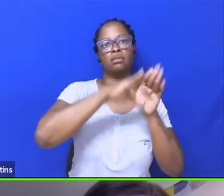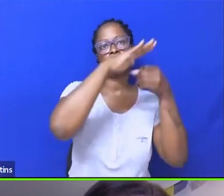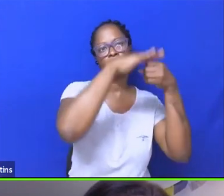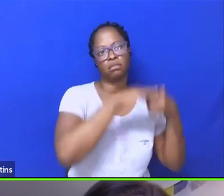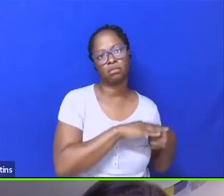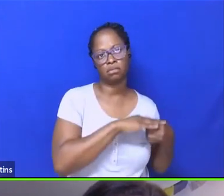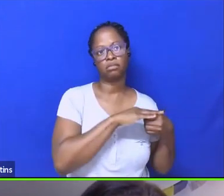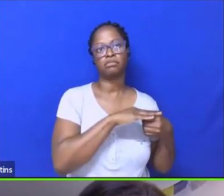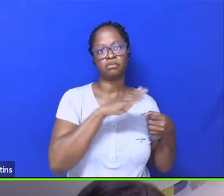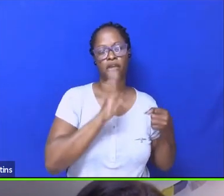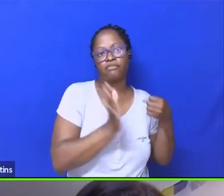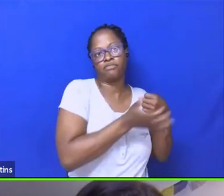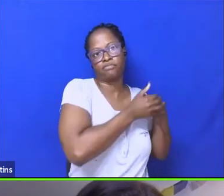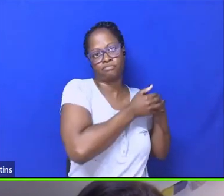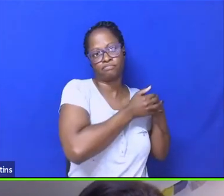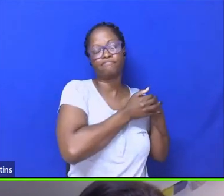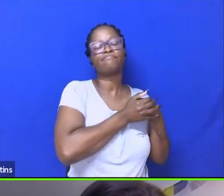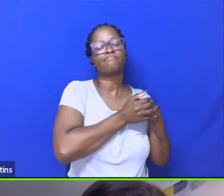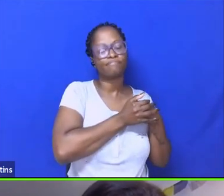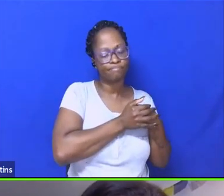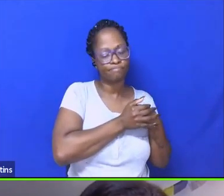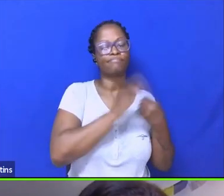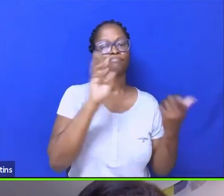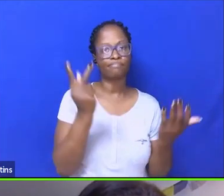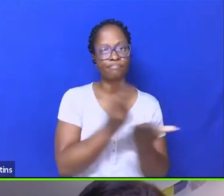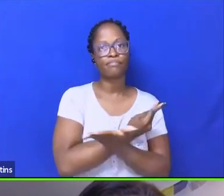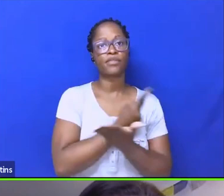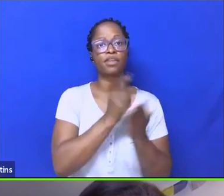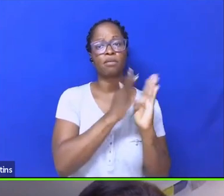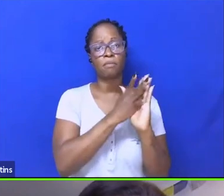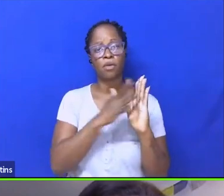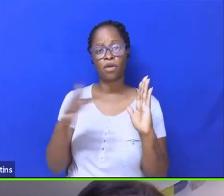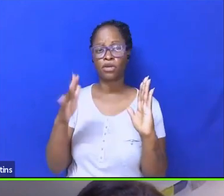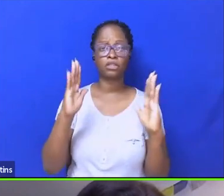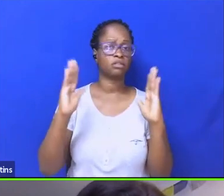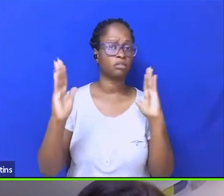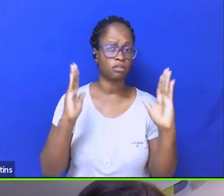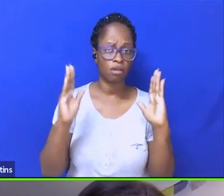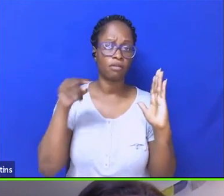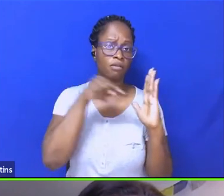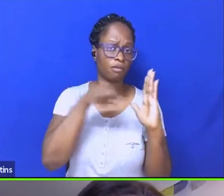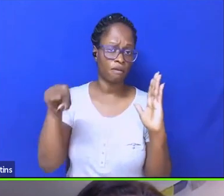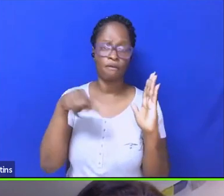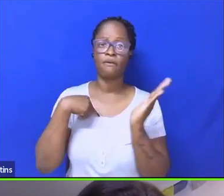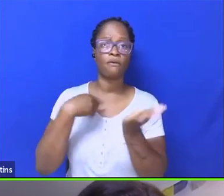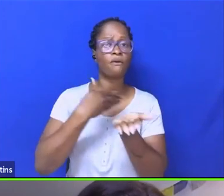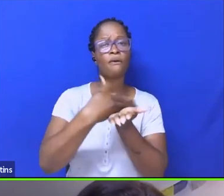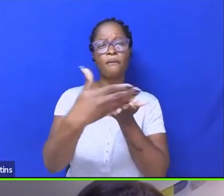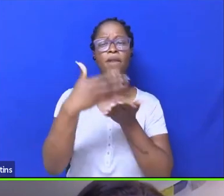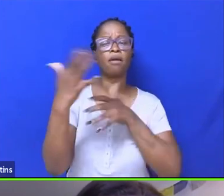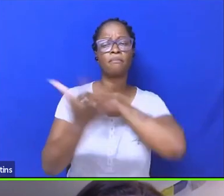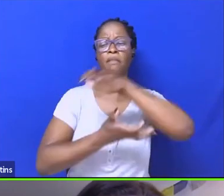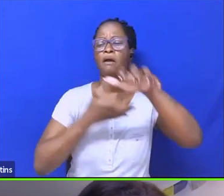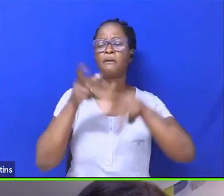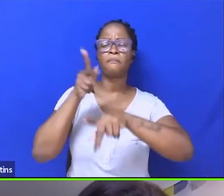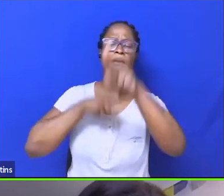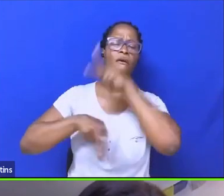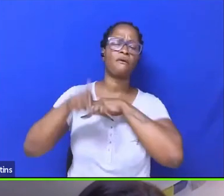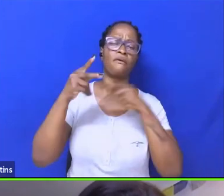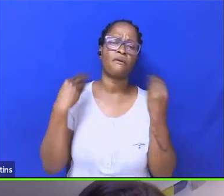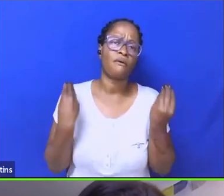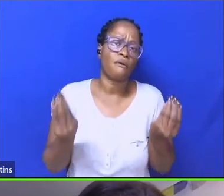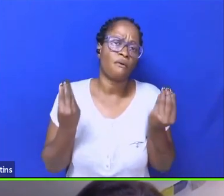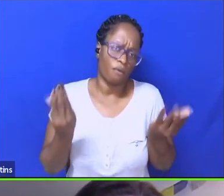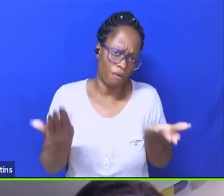este processo constituyente se inicia com uma revolta popular que está plagada de víctimas de violência de traumas